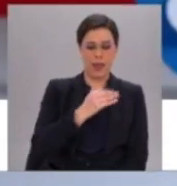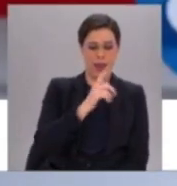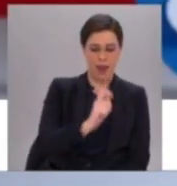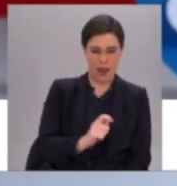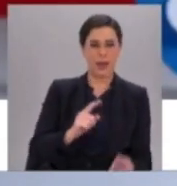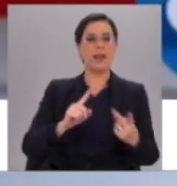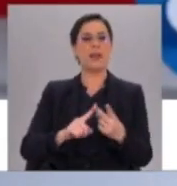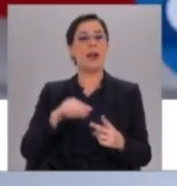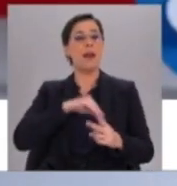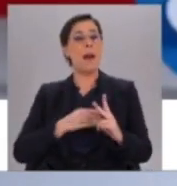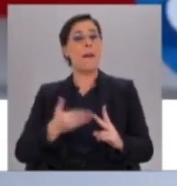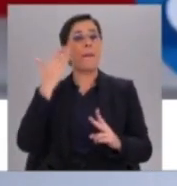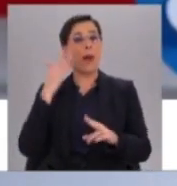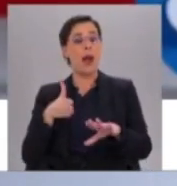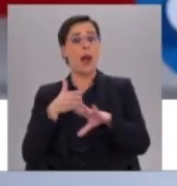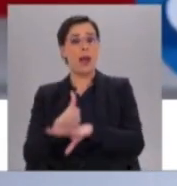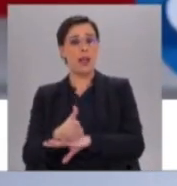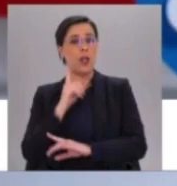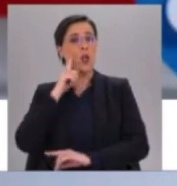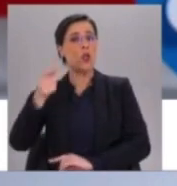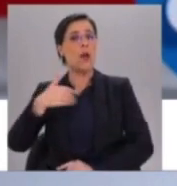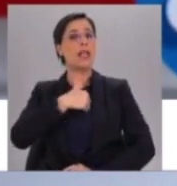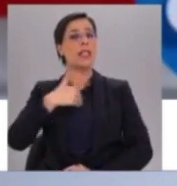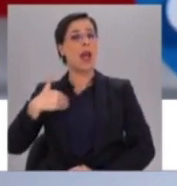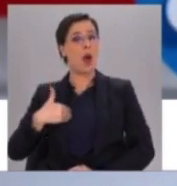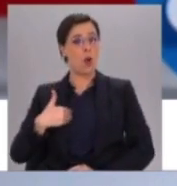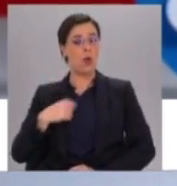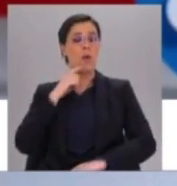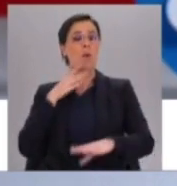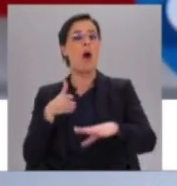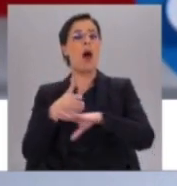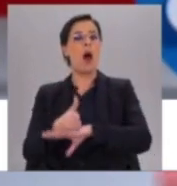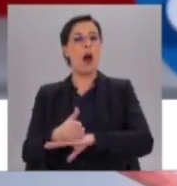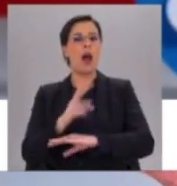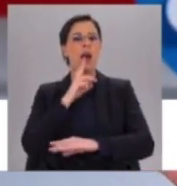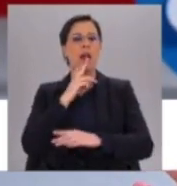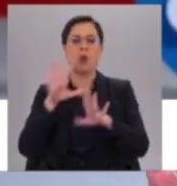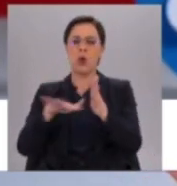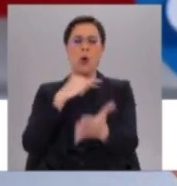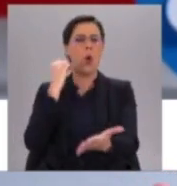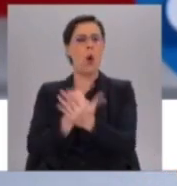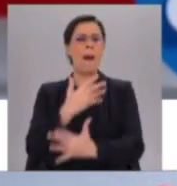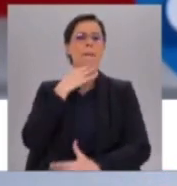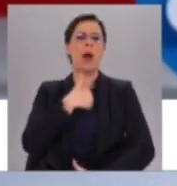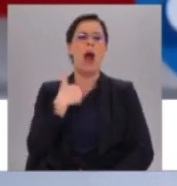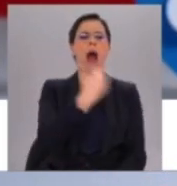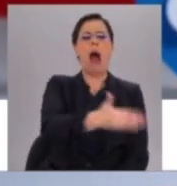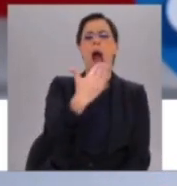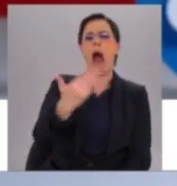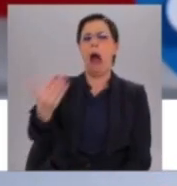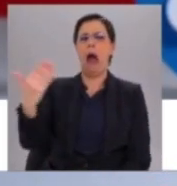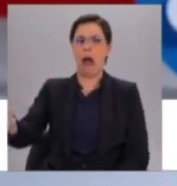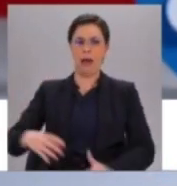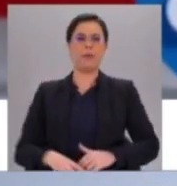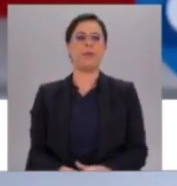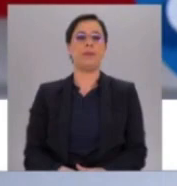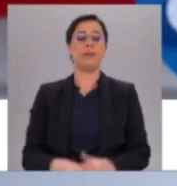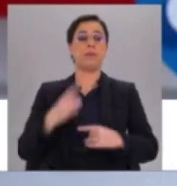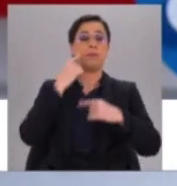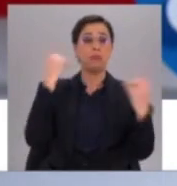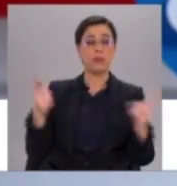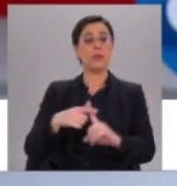aqueles com mais rendimento se pensasse só Seguros saúde tenho acesso a oferta completa de saúde em Portugal